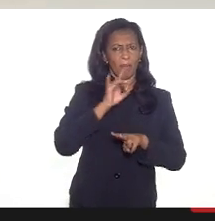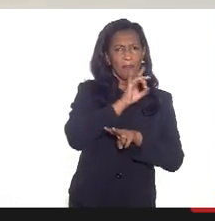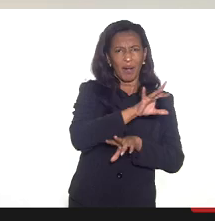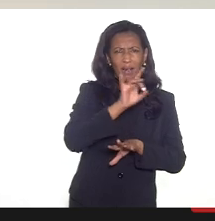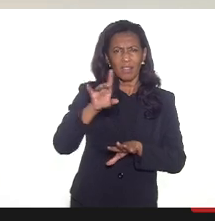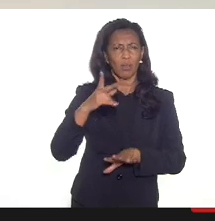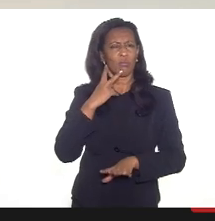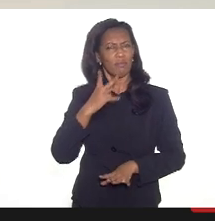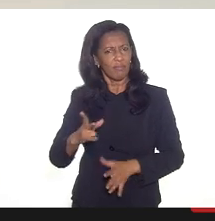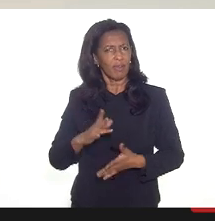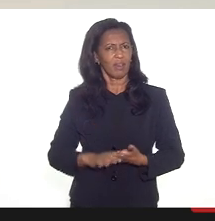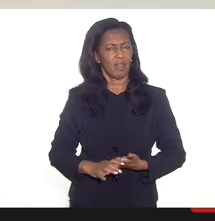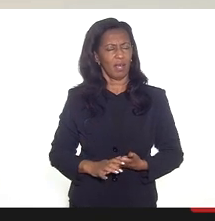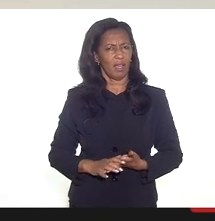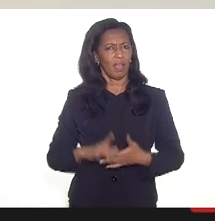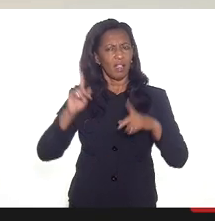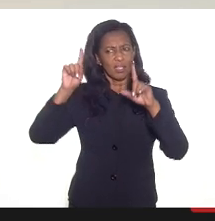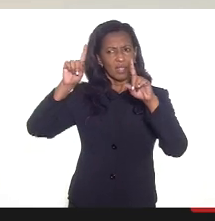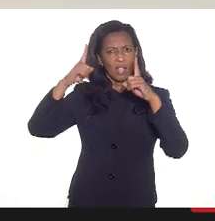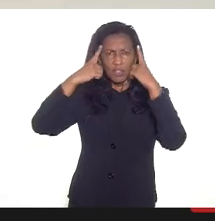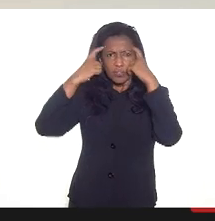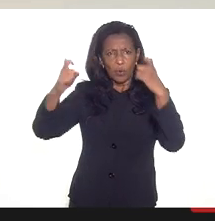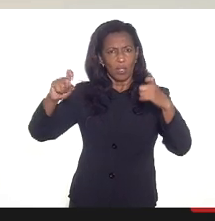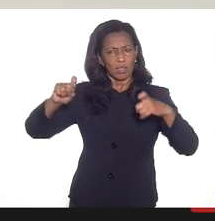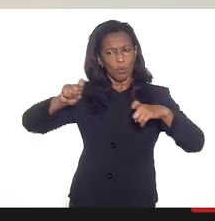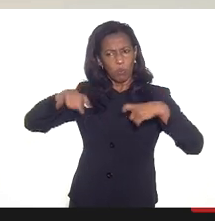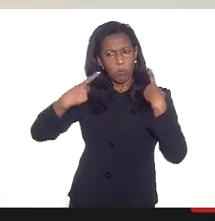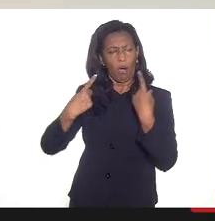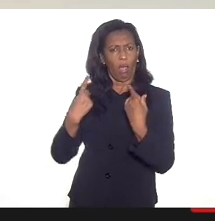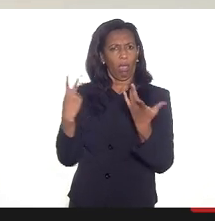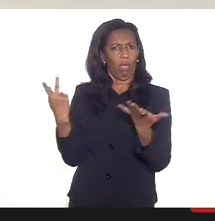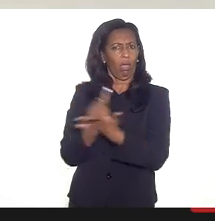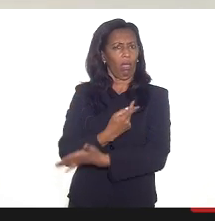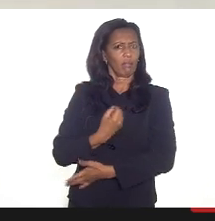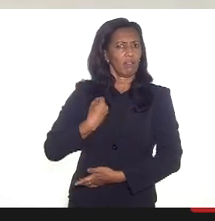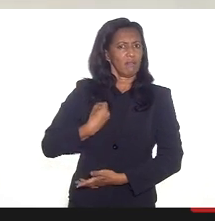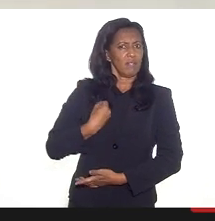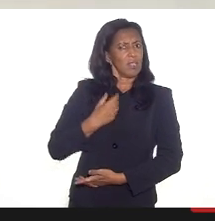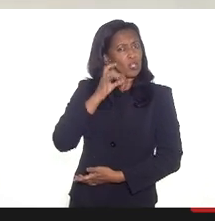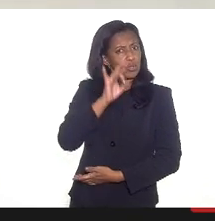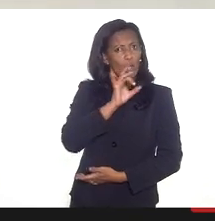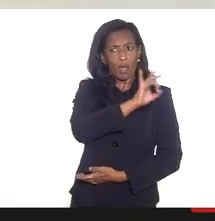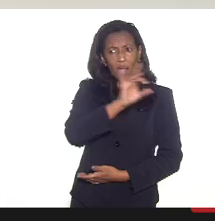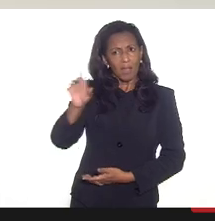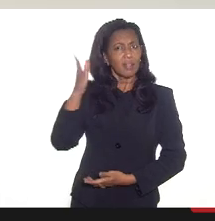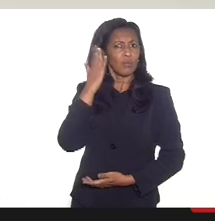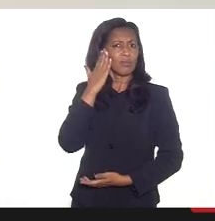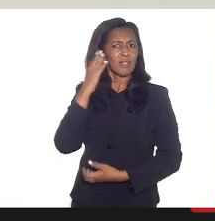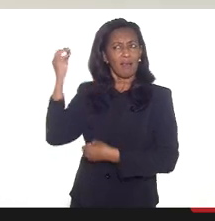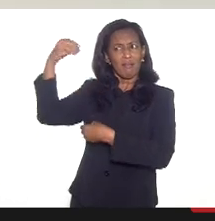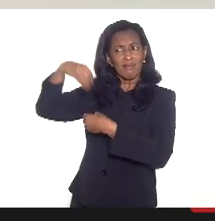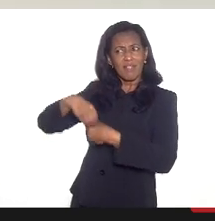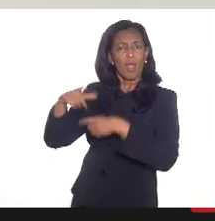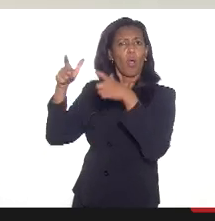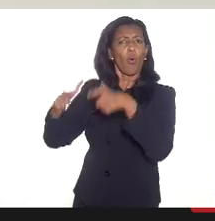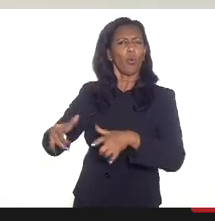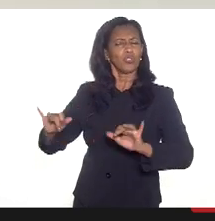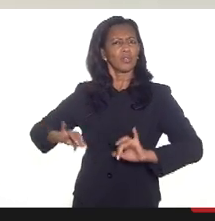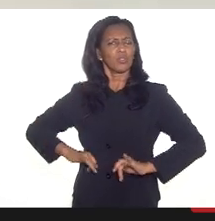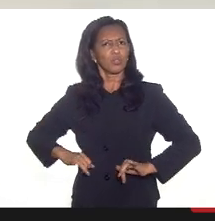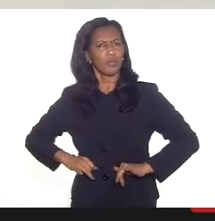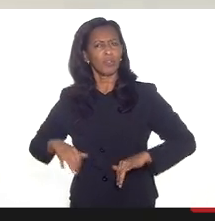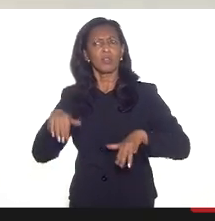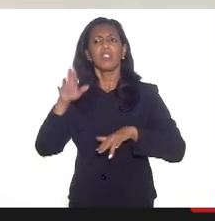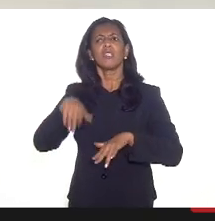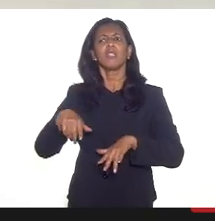falar as violências que passam. Porque só elas sabem realmente aonde elas estão sofrendo e que